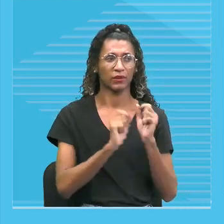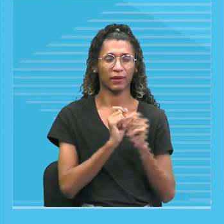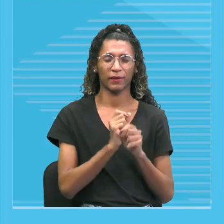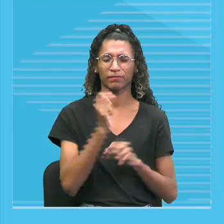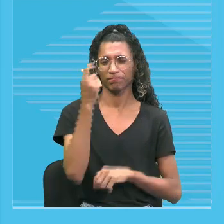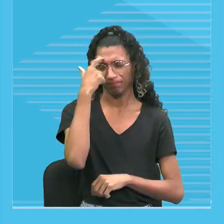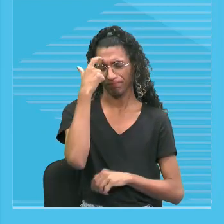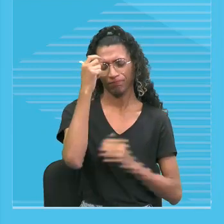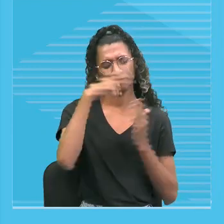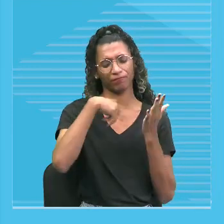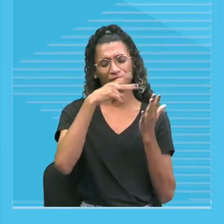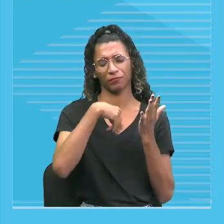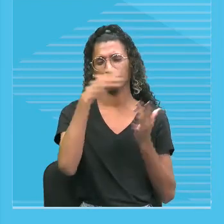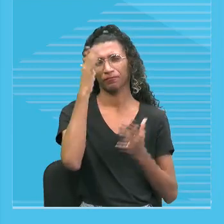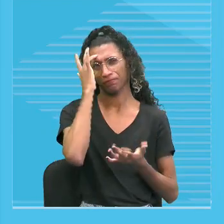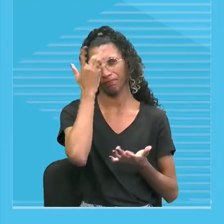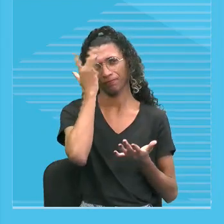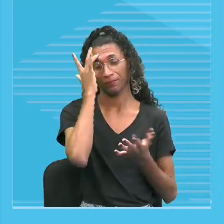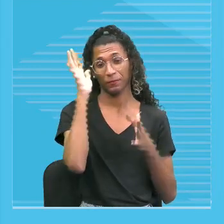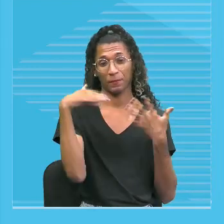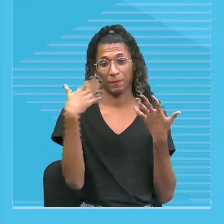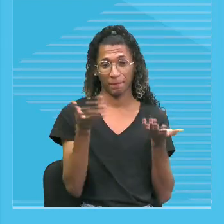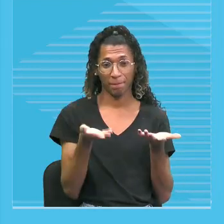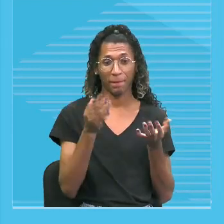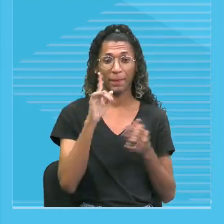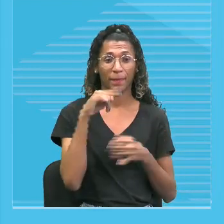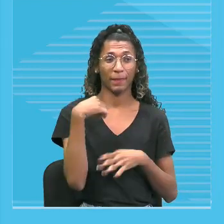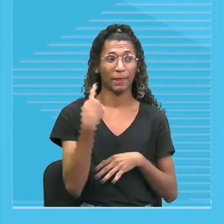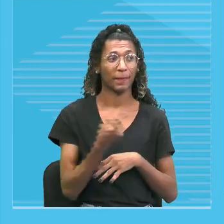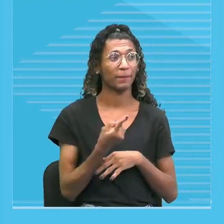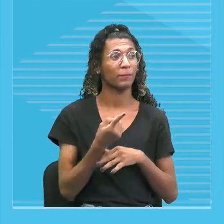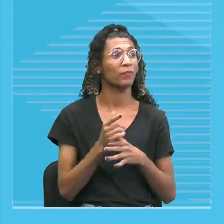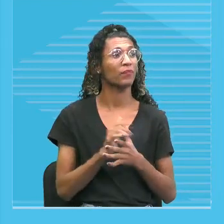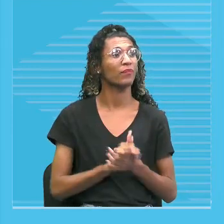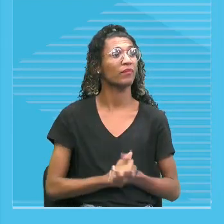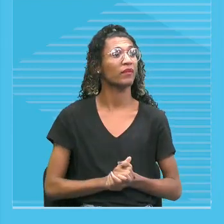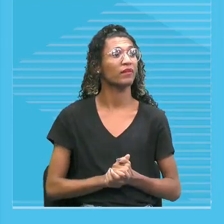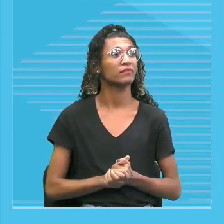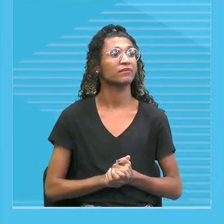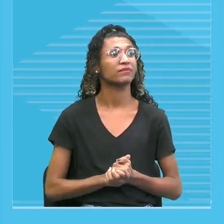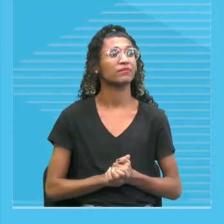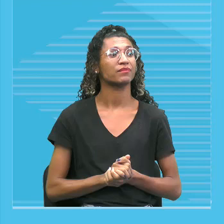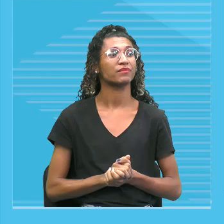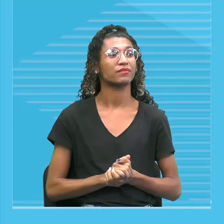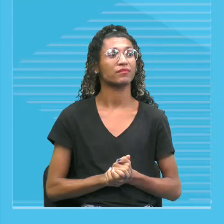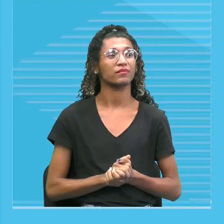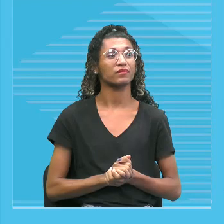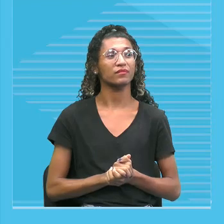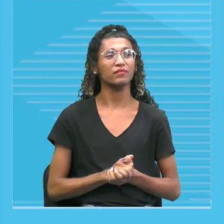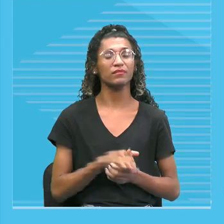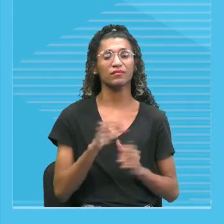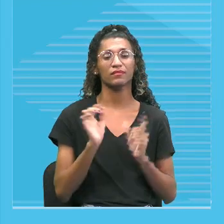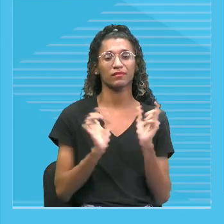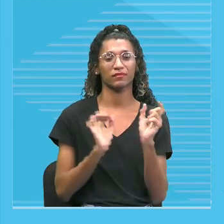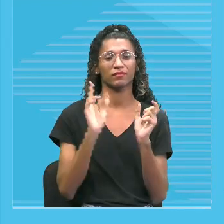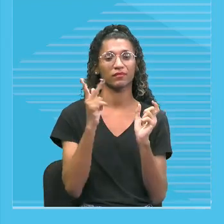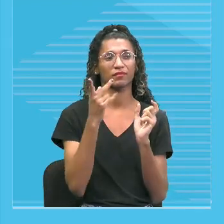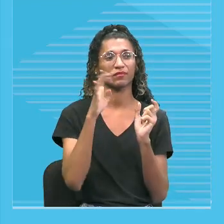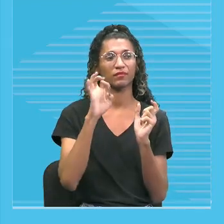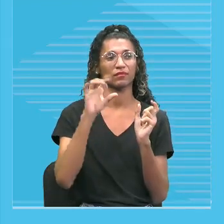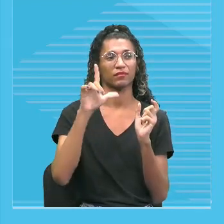veja depois de lá Limoeiro sou foi despedir em lado e lado